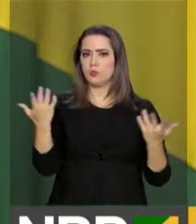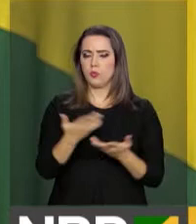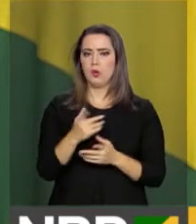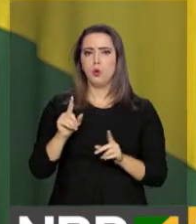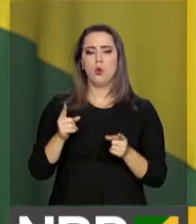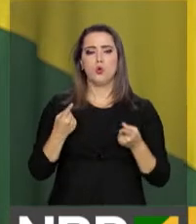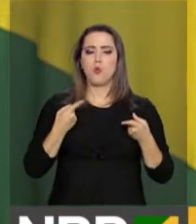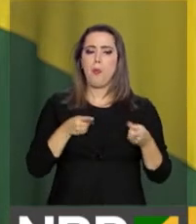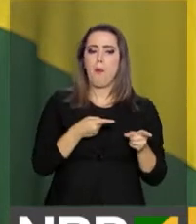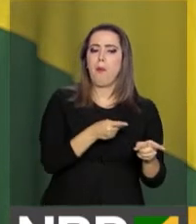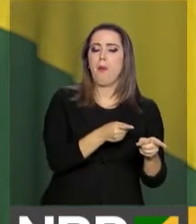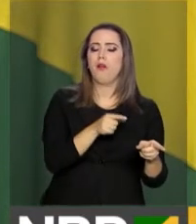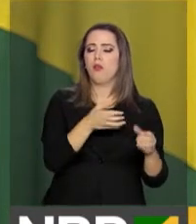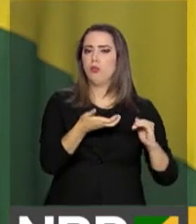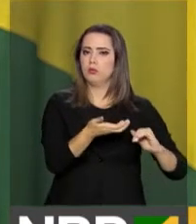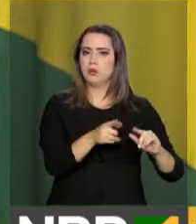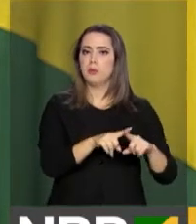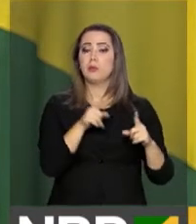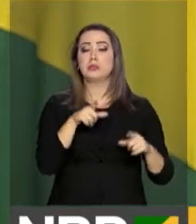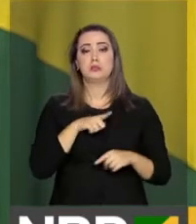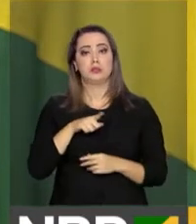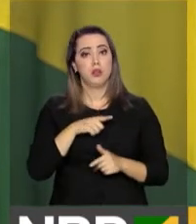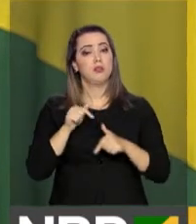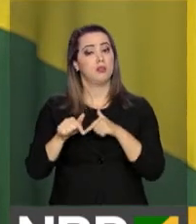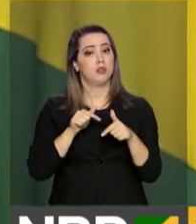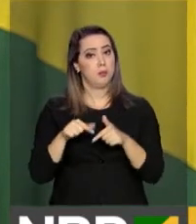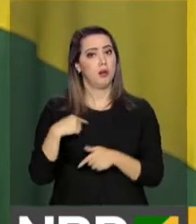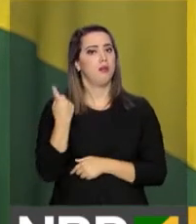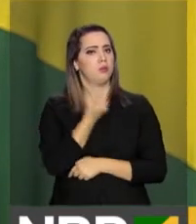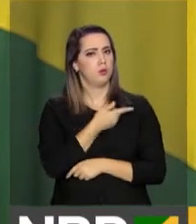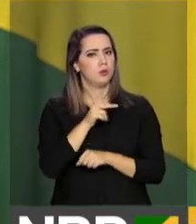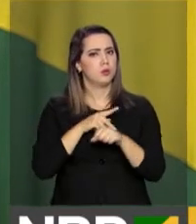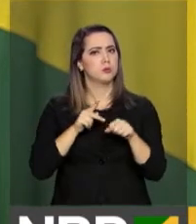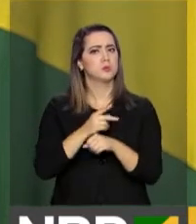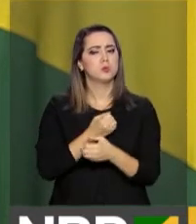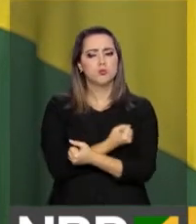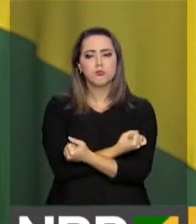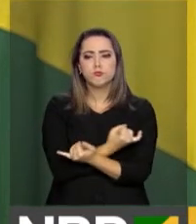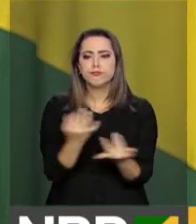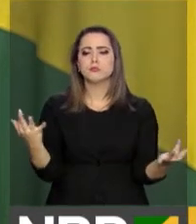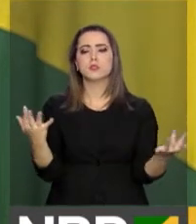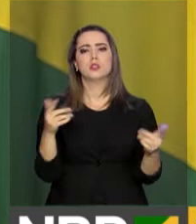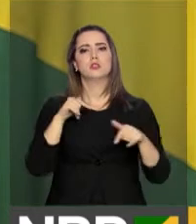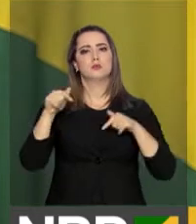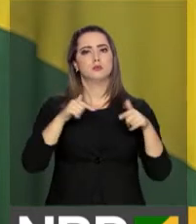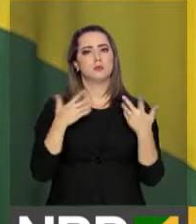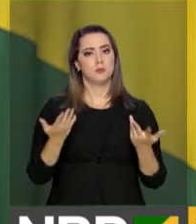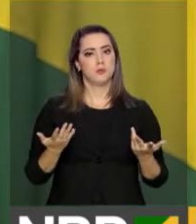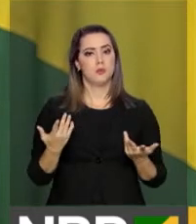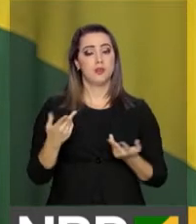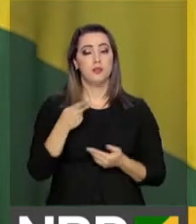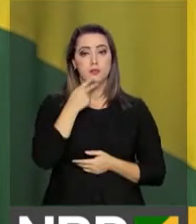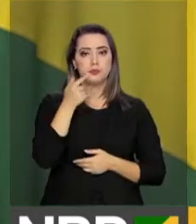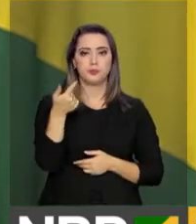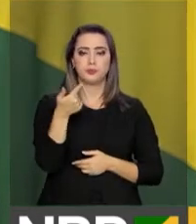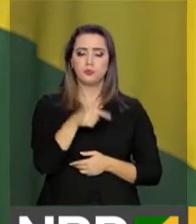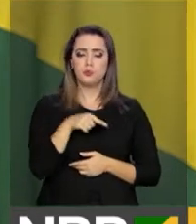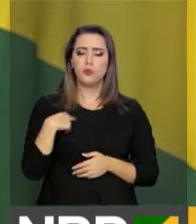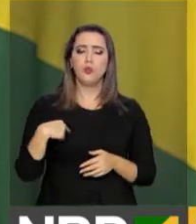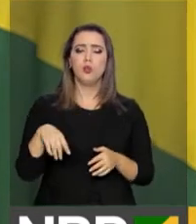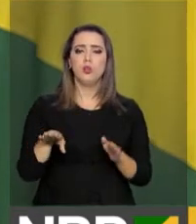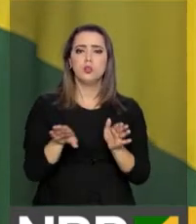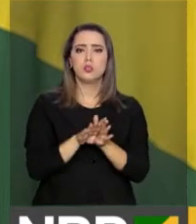criticada mas os parlamentares brasileiros têm feito muito pelo nosso país muita muita muita atividade eu volto a dizer nós chegamos aqui